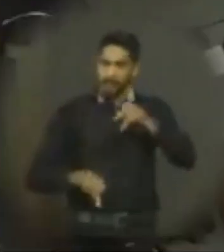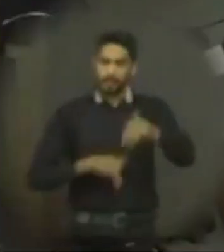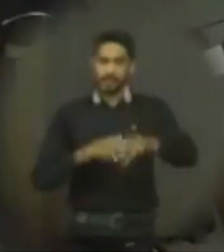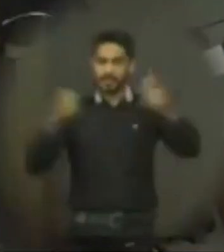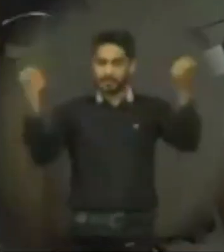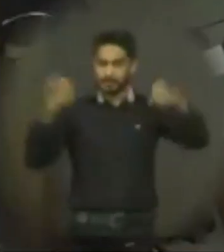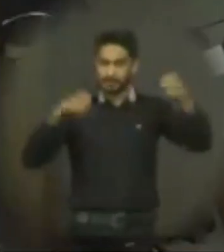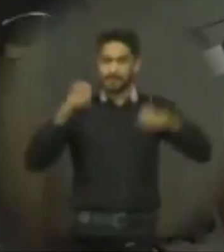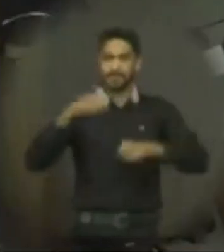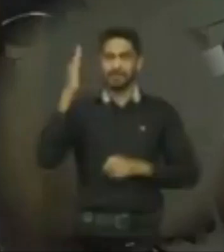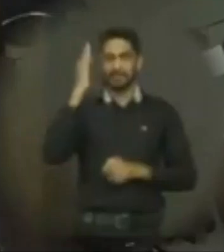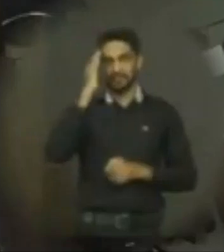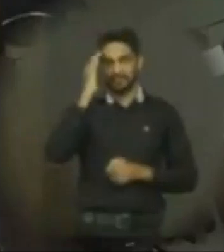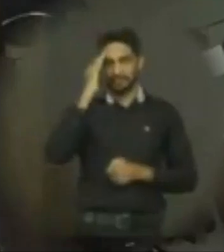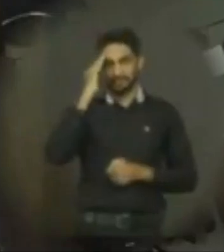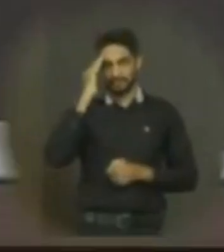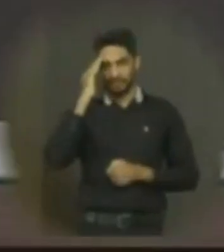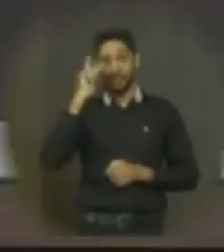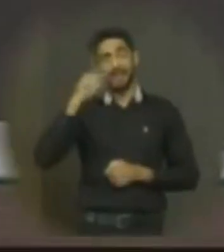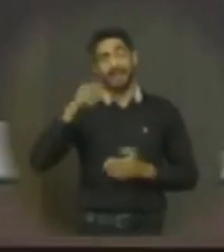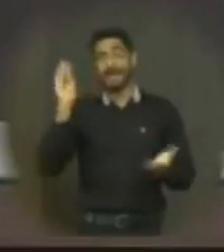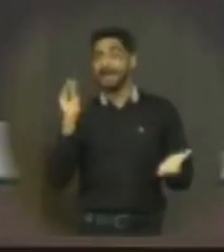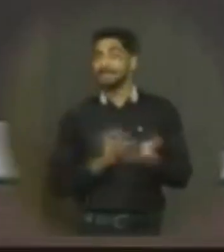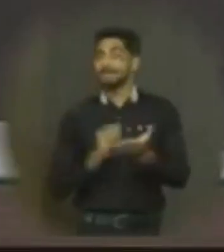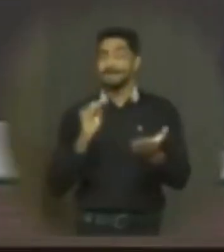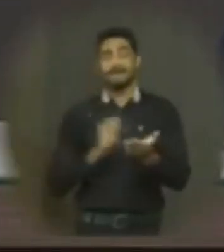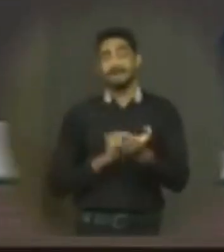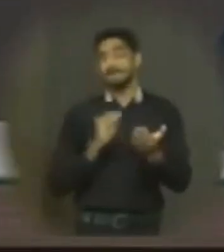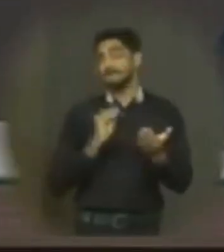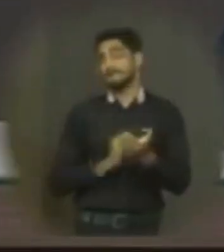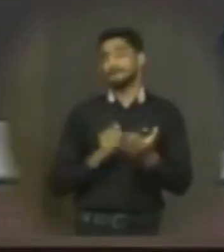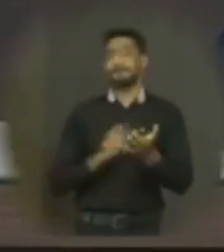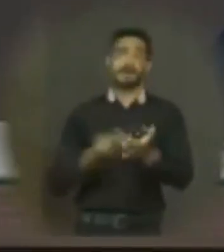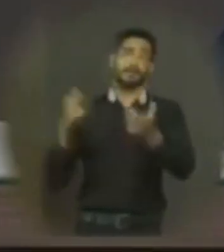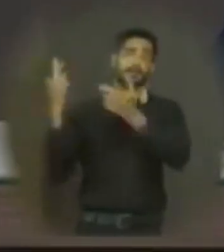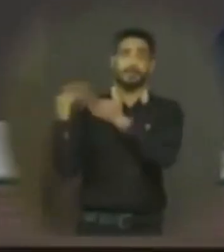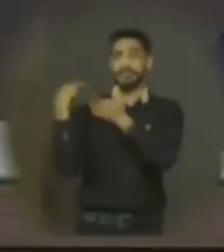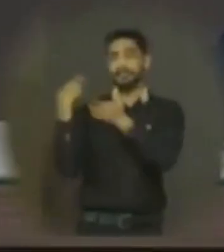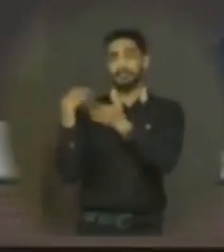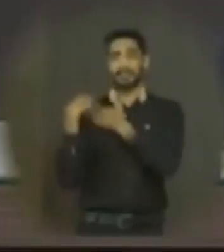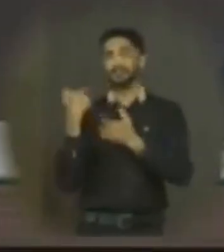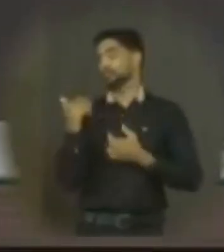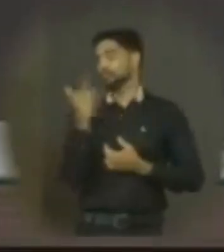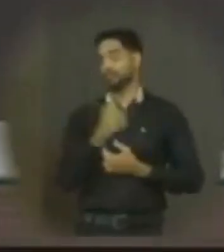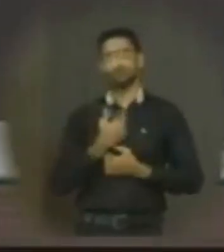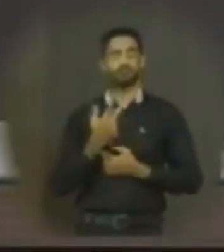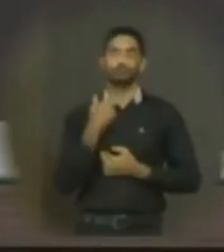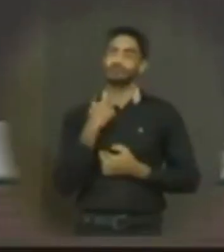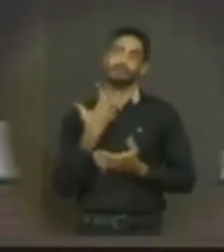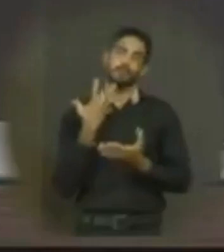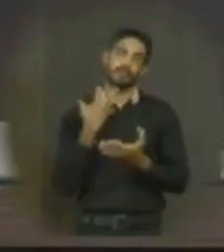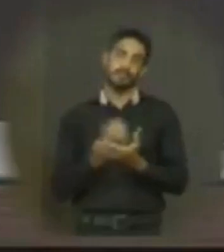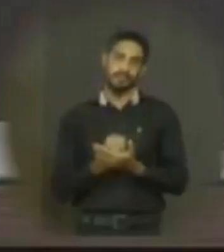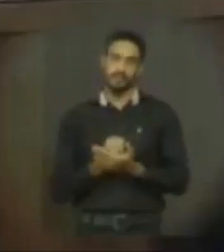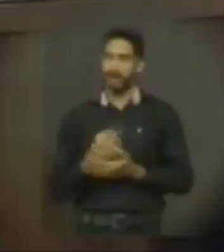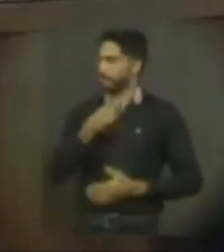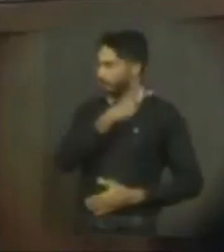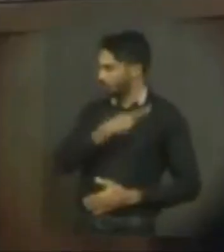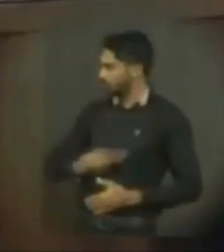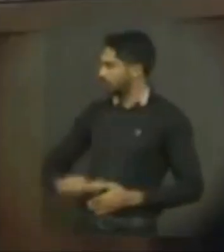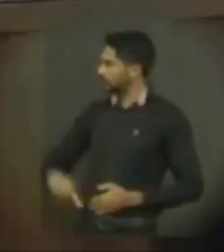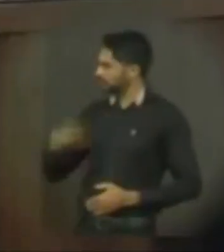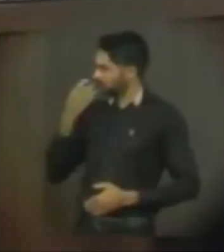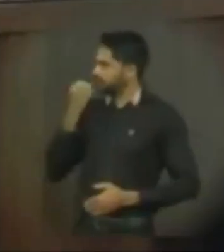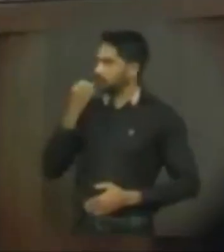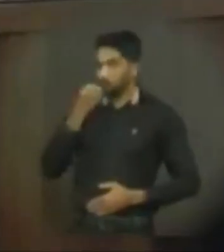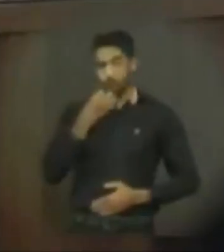disso. É um ato irresponsável que nós não podemos admitir. Disse muito bem o presidente dessa casa,